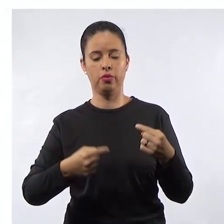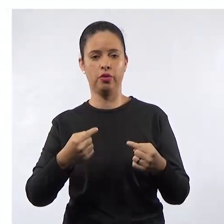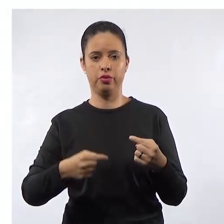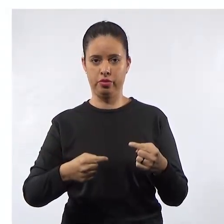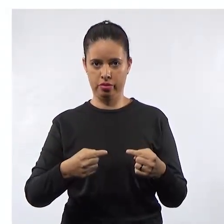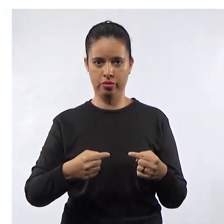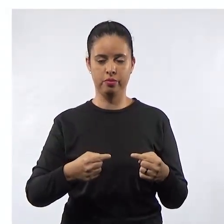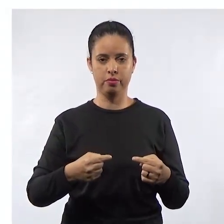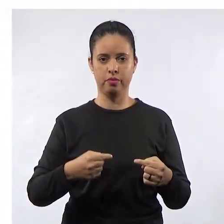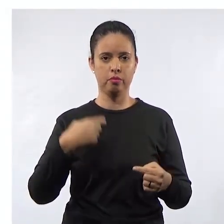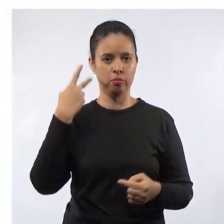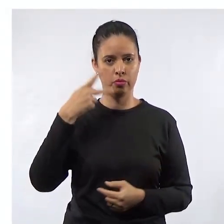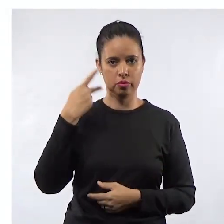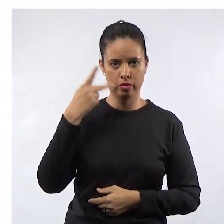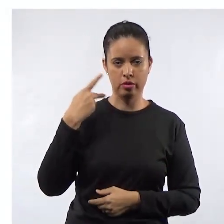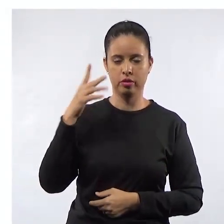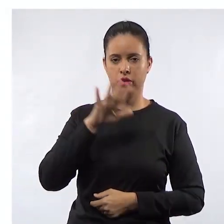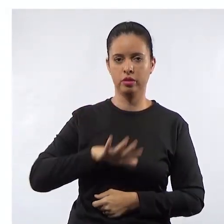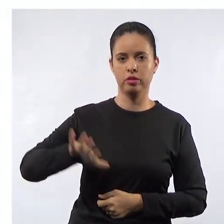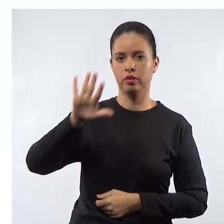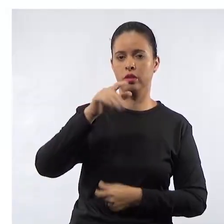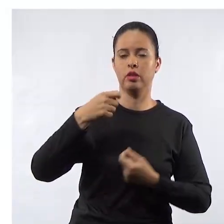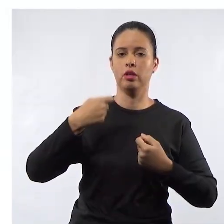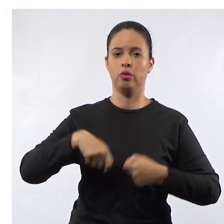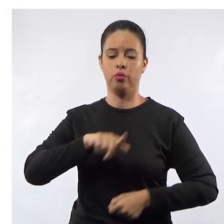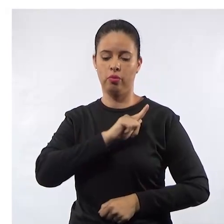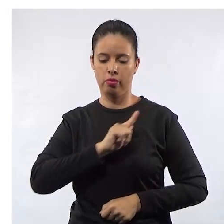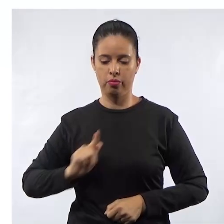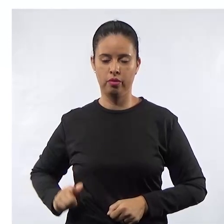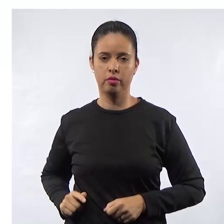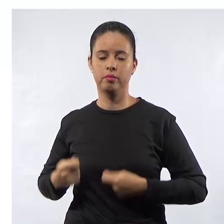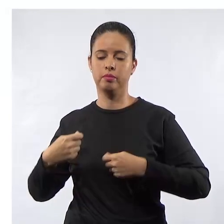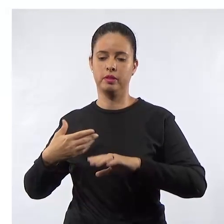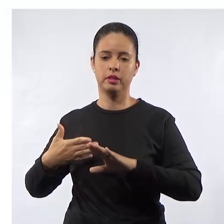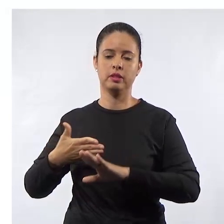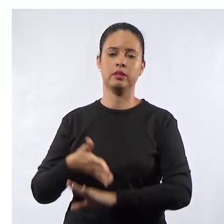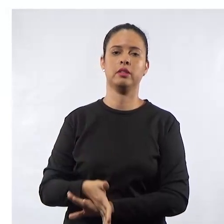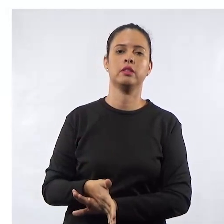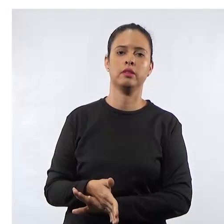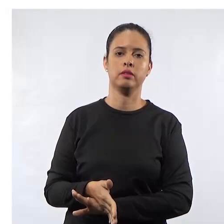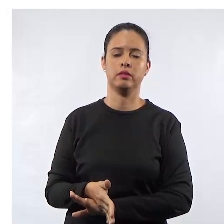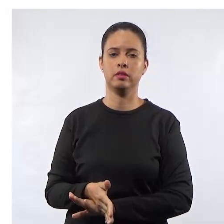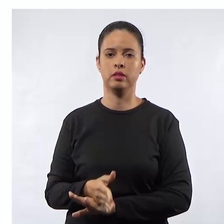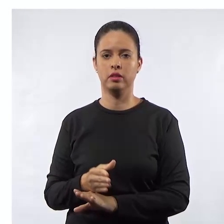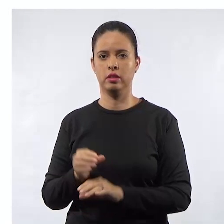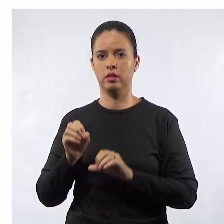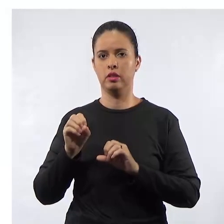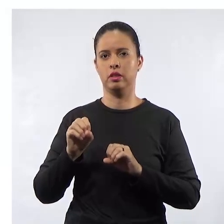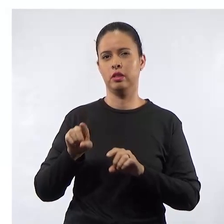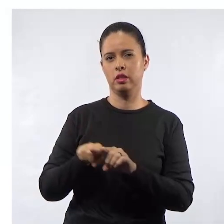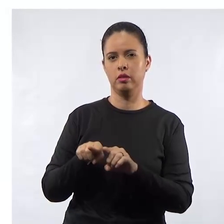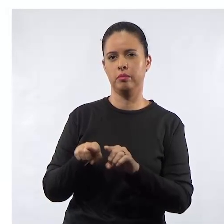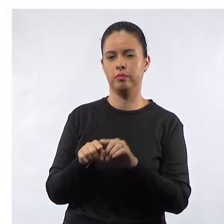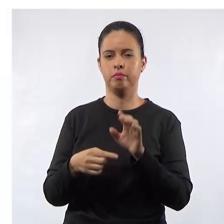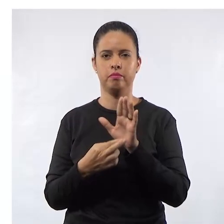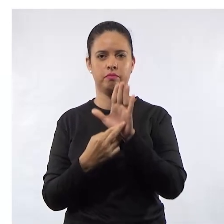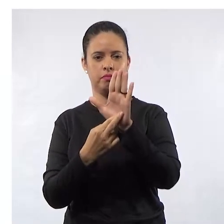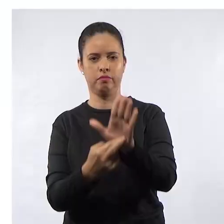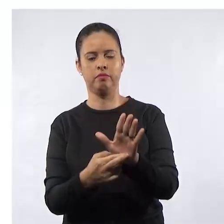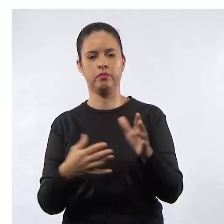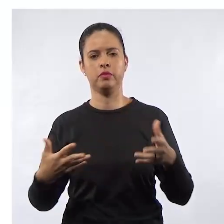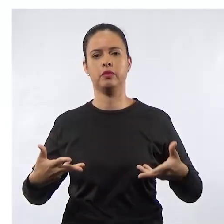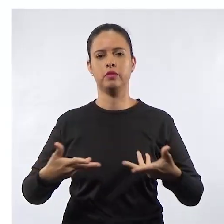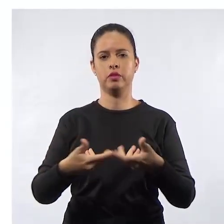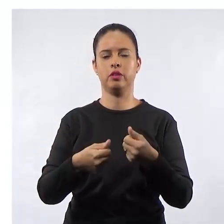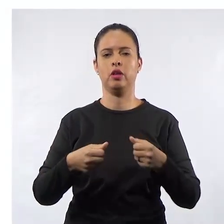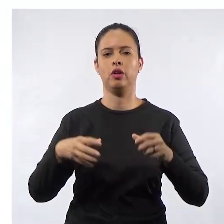são políticas nacionais, onde deve haver o Estado praticando essas ações, tá? Então, o Estado também tem que promover aqui a